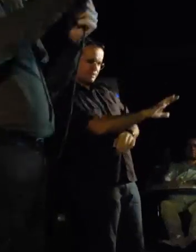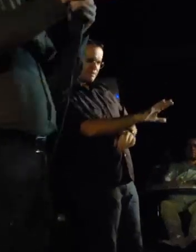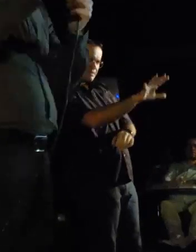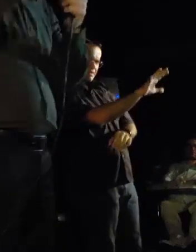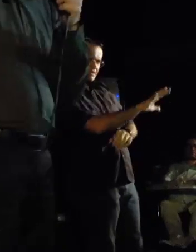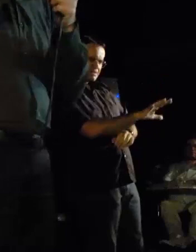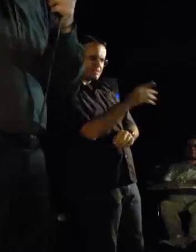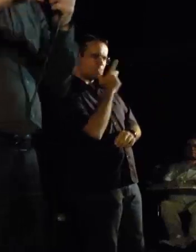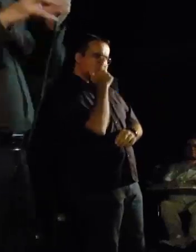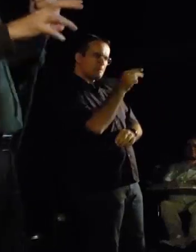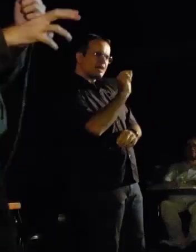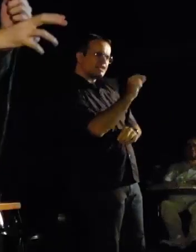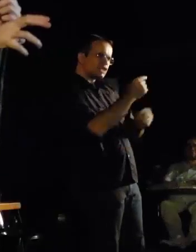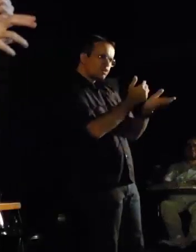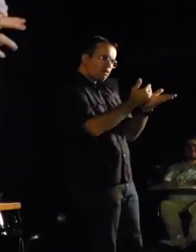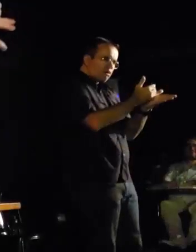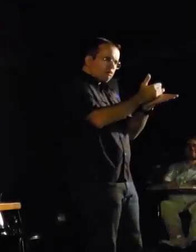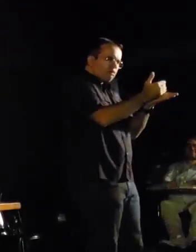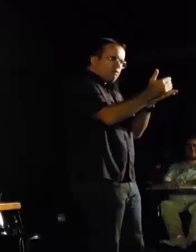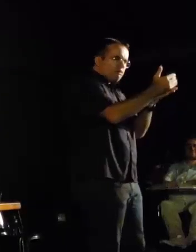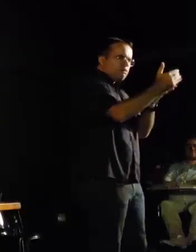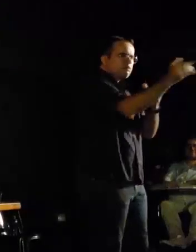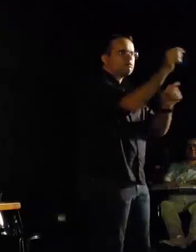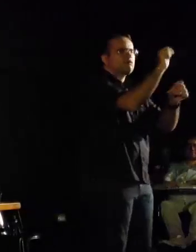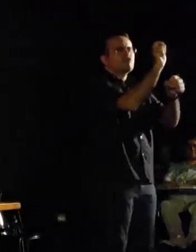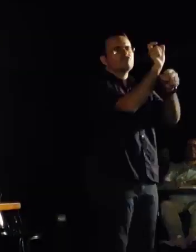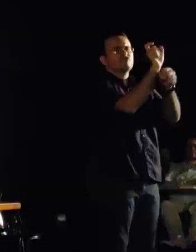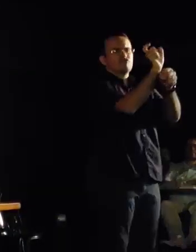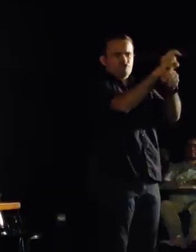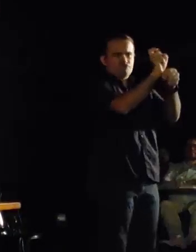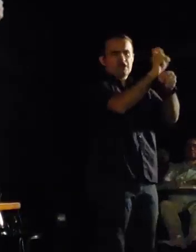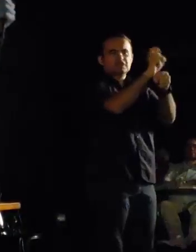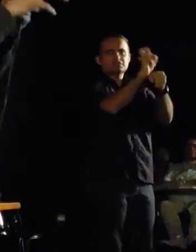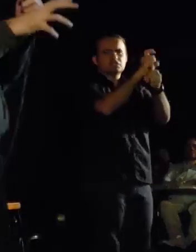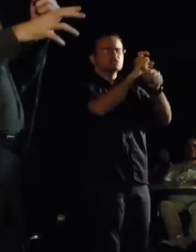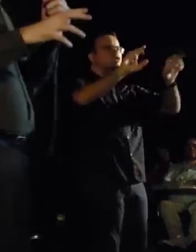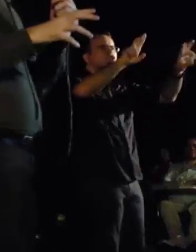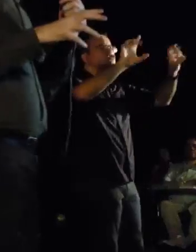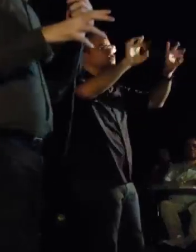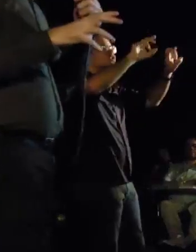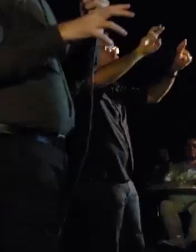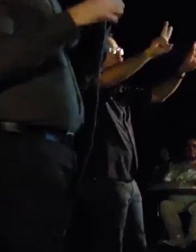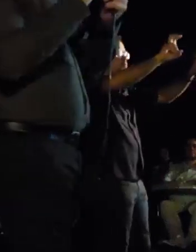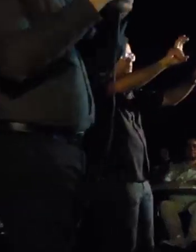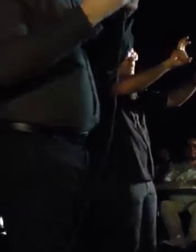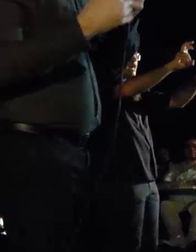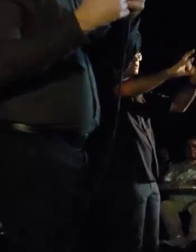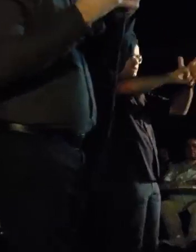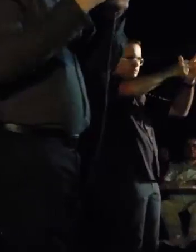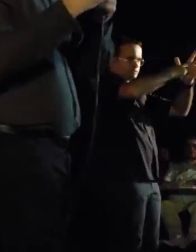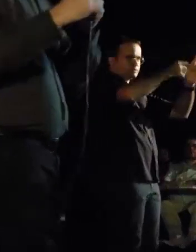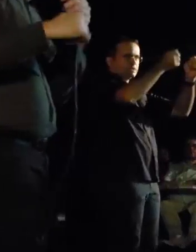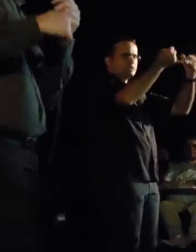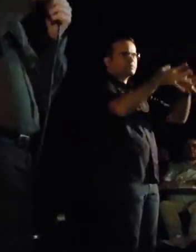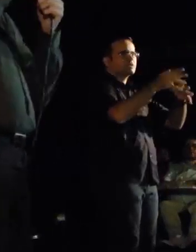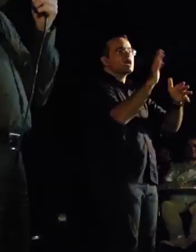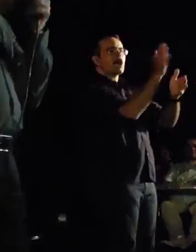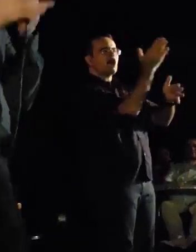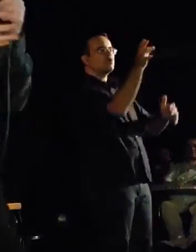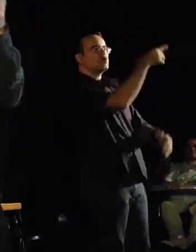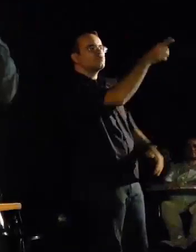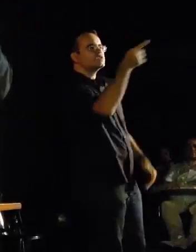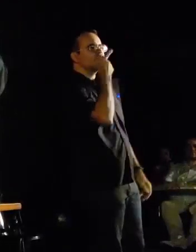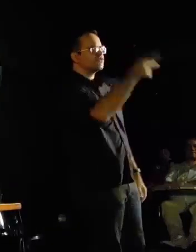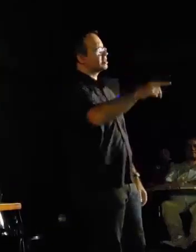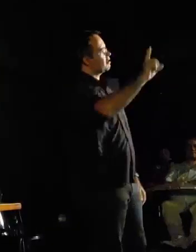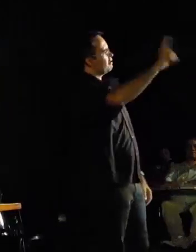proto-fascistas e fascistas das sociedades. E aqui eu queria só fazer um parêntese, porque muitas vezes nós falamos de